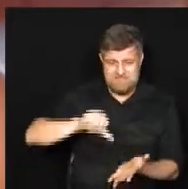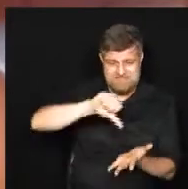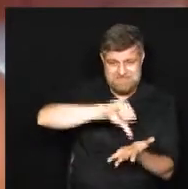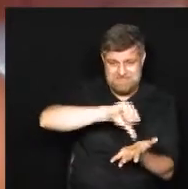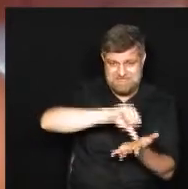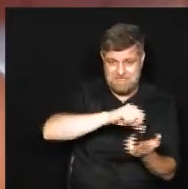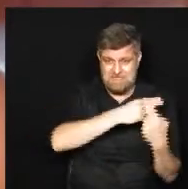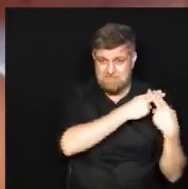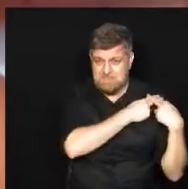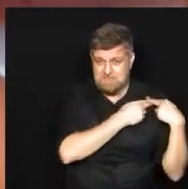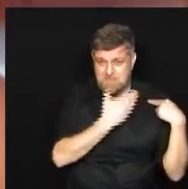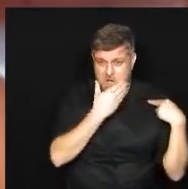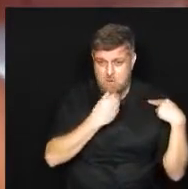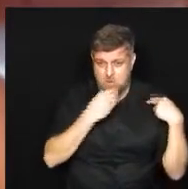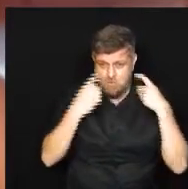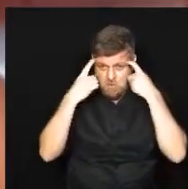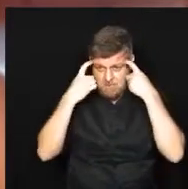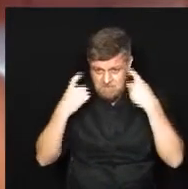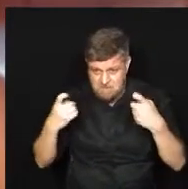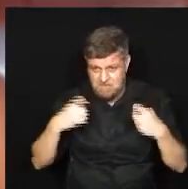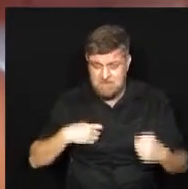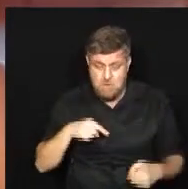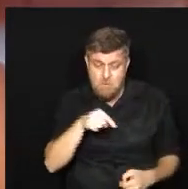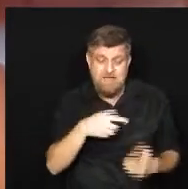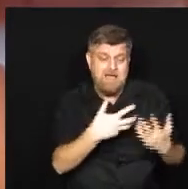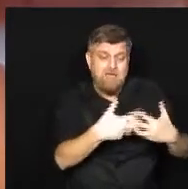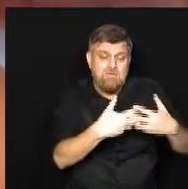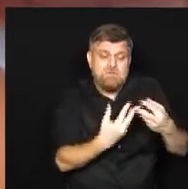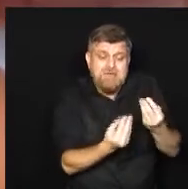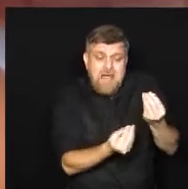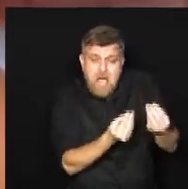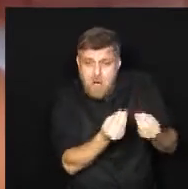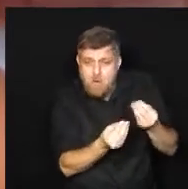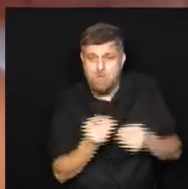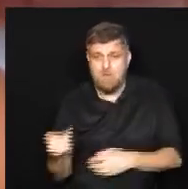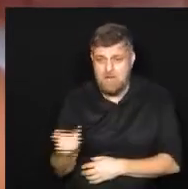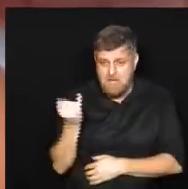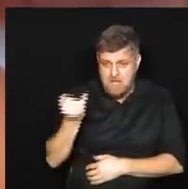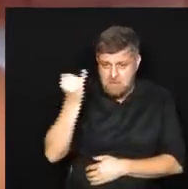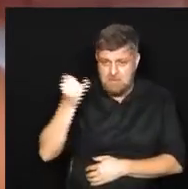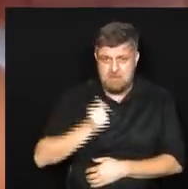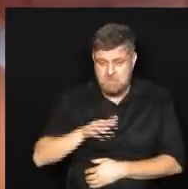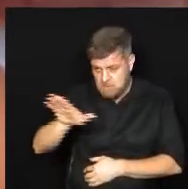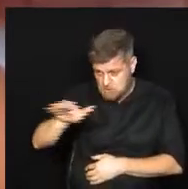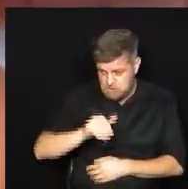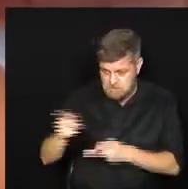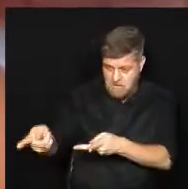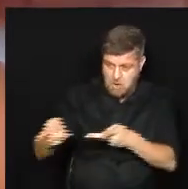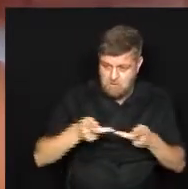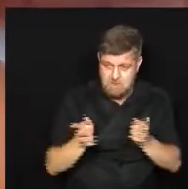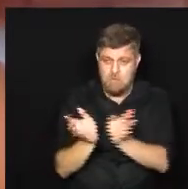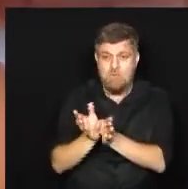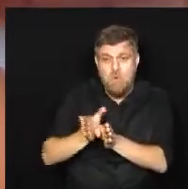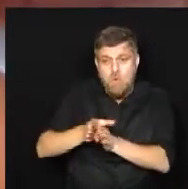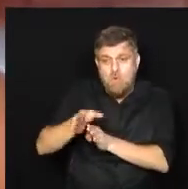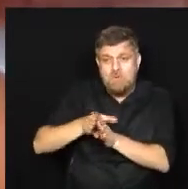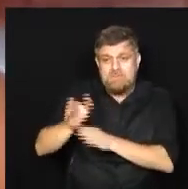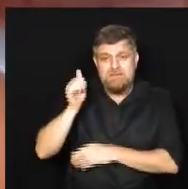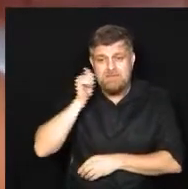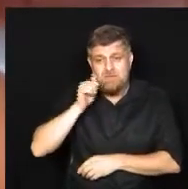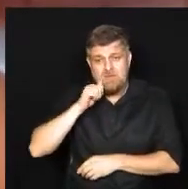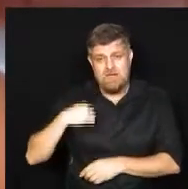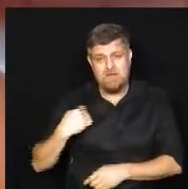Campinas. Acho que é importante que essas coisas sejam discutidas, né, chamando junto com o Conselho da Mulher, enfim, para que a gente possa